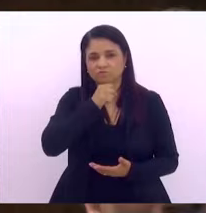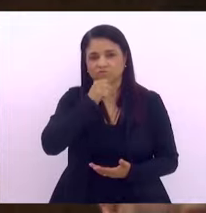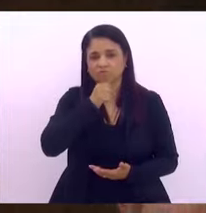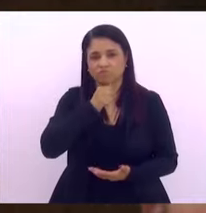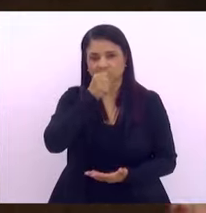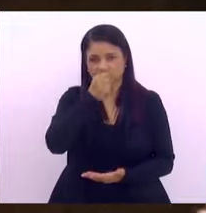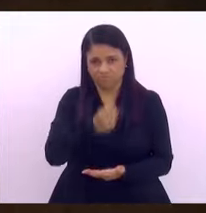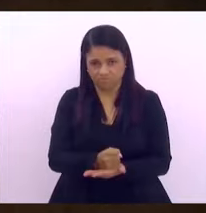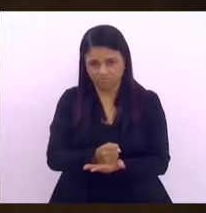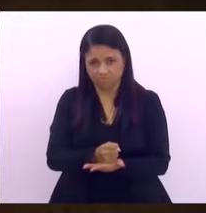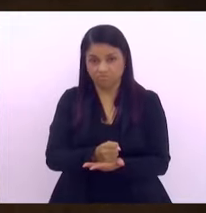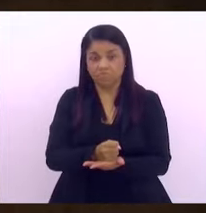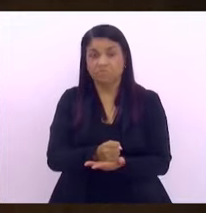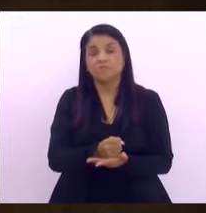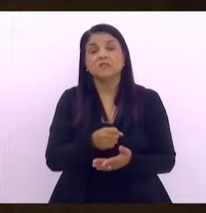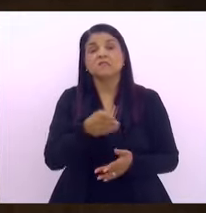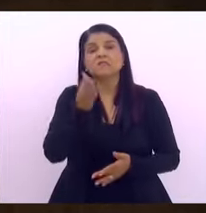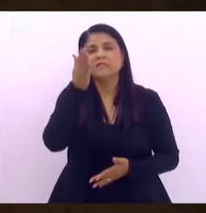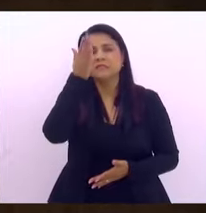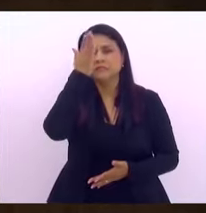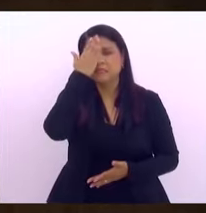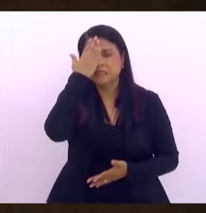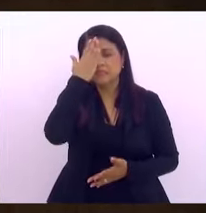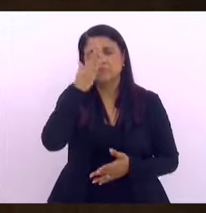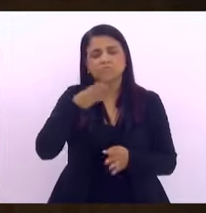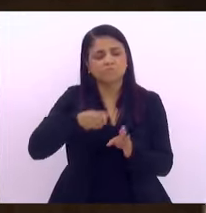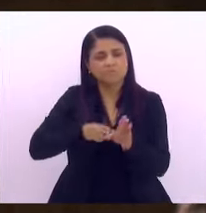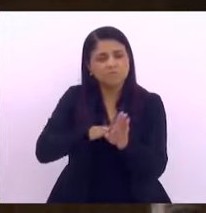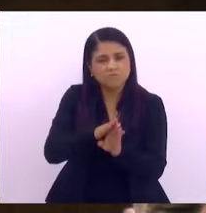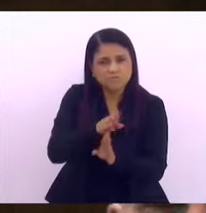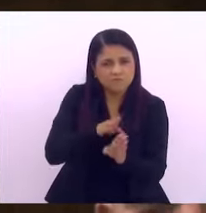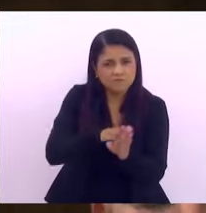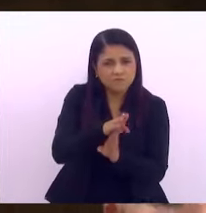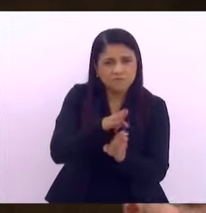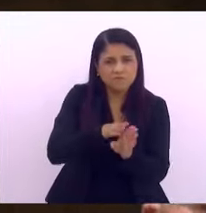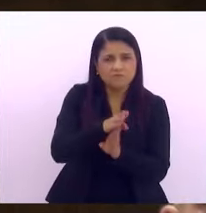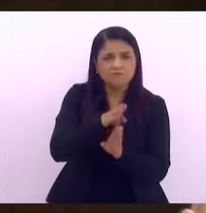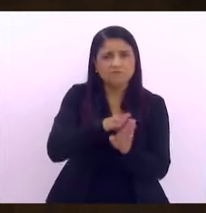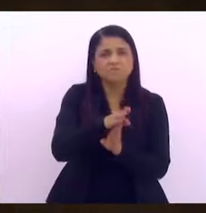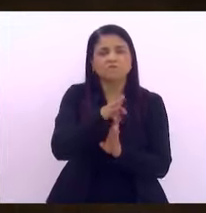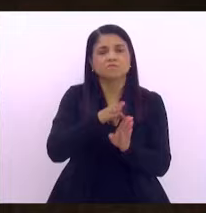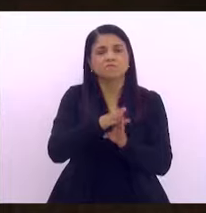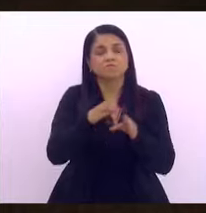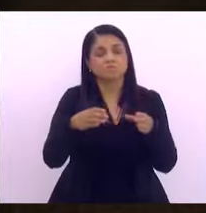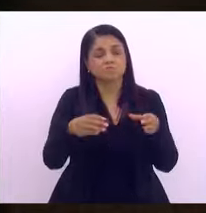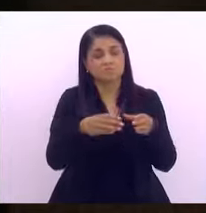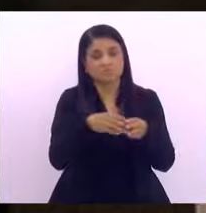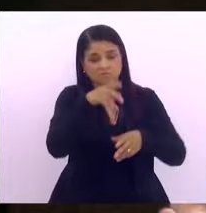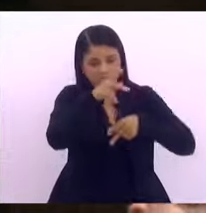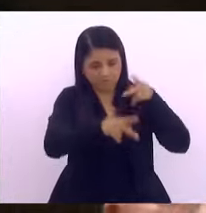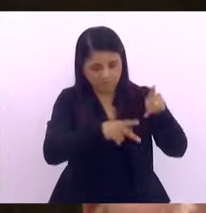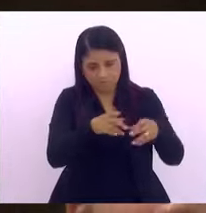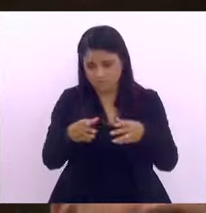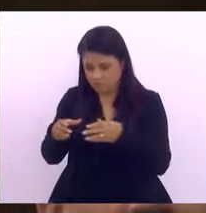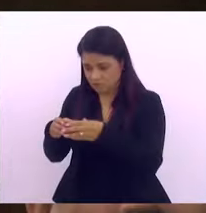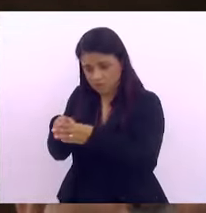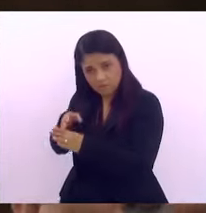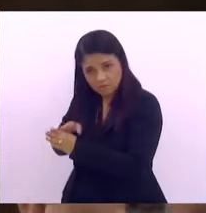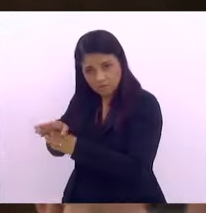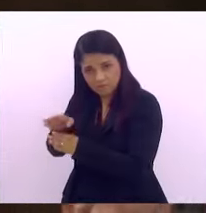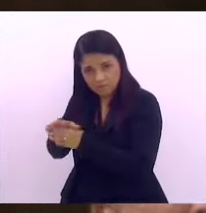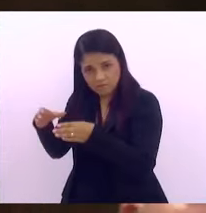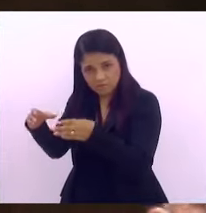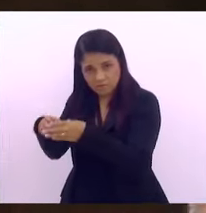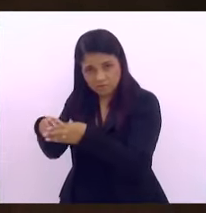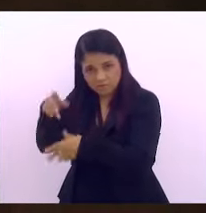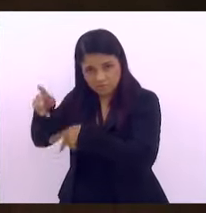falando, e que foi orientada, parcela significativa daqueles dois povos, foi orientada